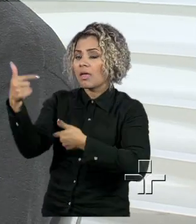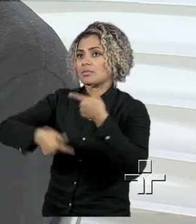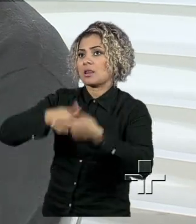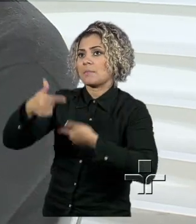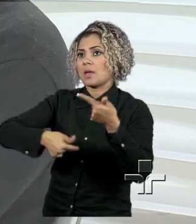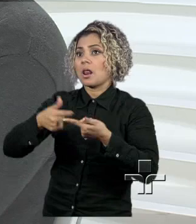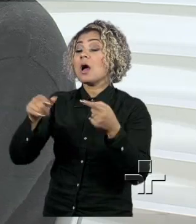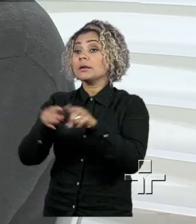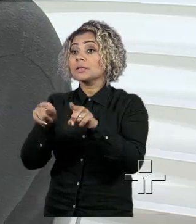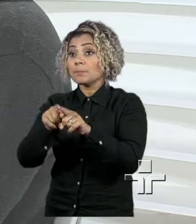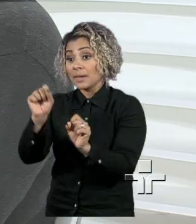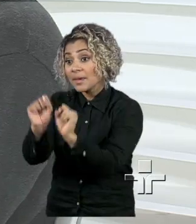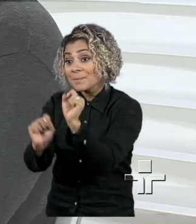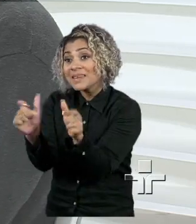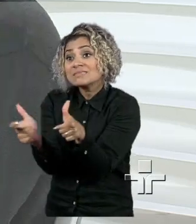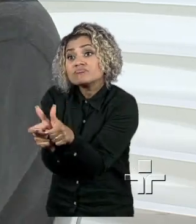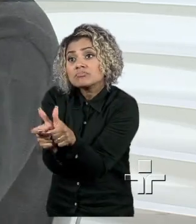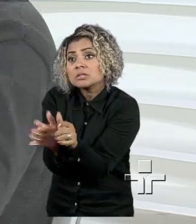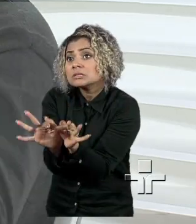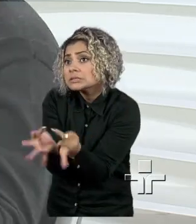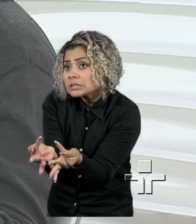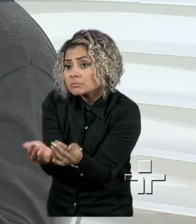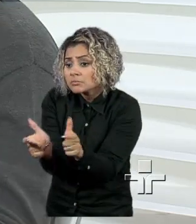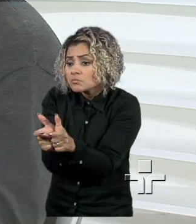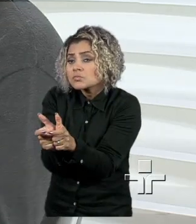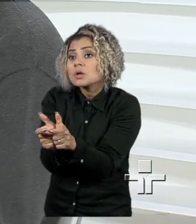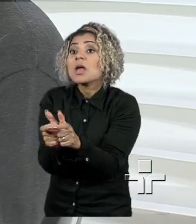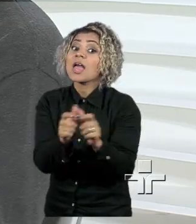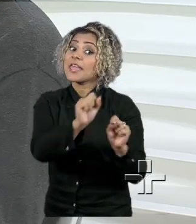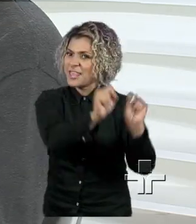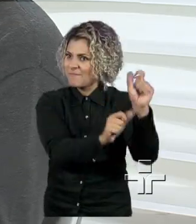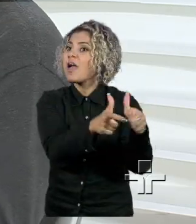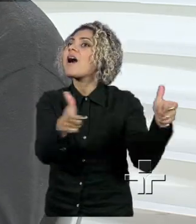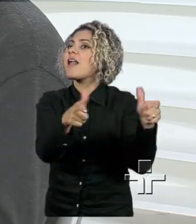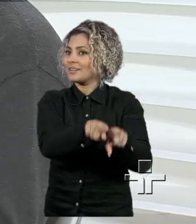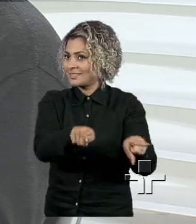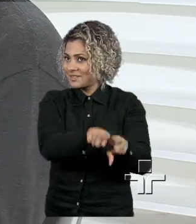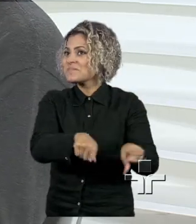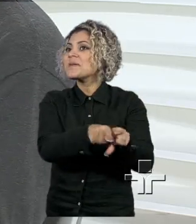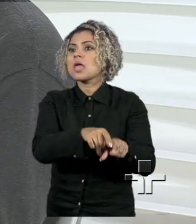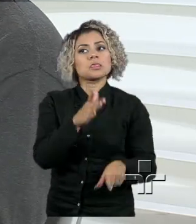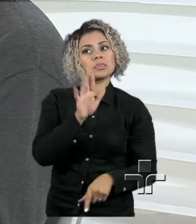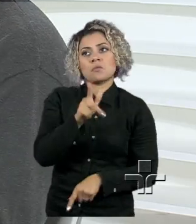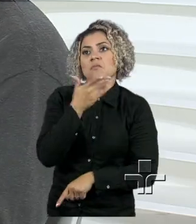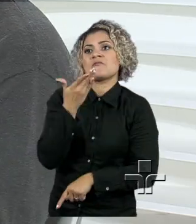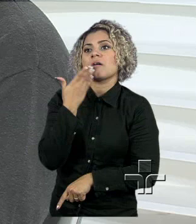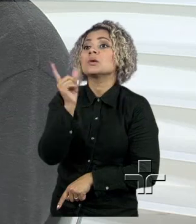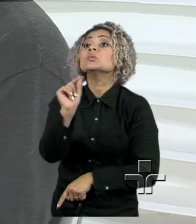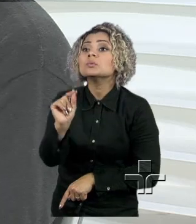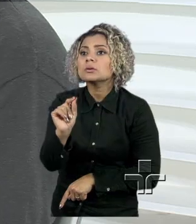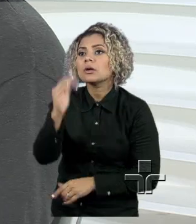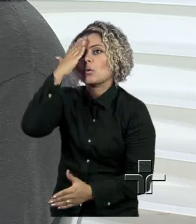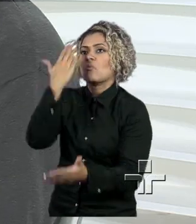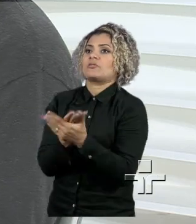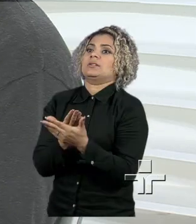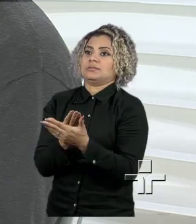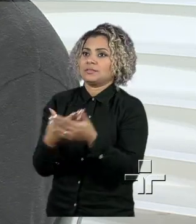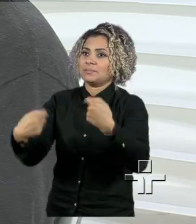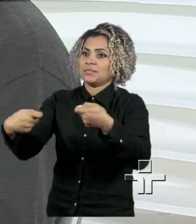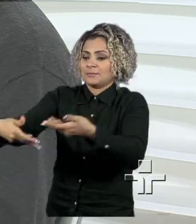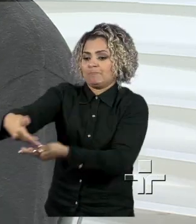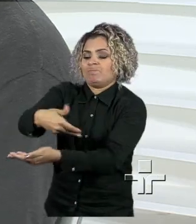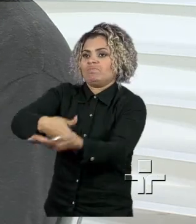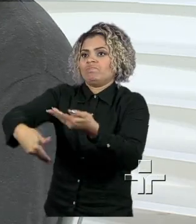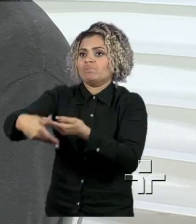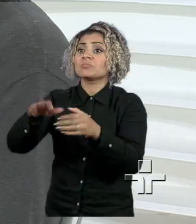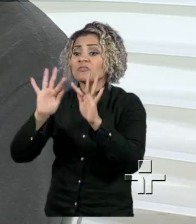e o que uma empresa pequena precisa aliás, as grandes também, que não é fácil, uma relação de muita confiança. Eu acho que no